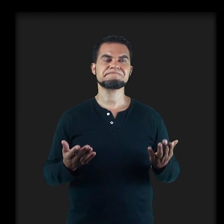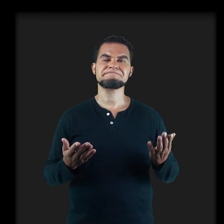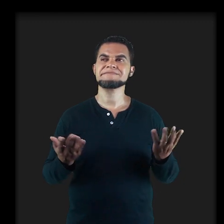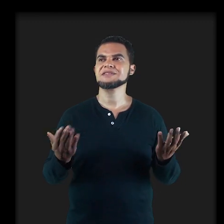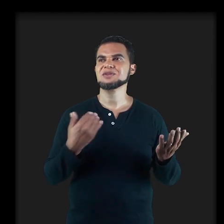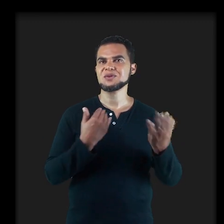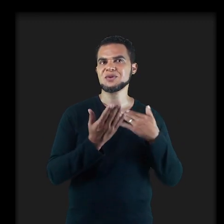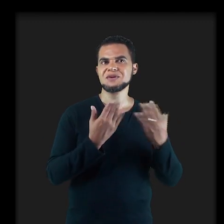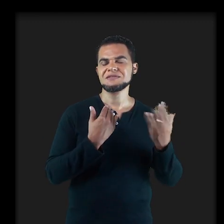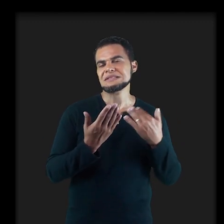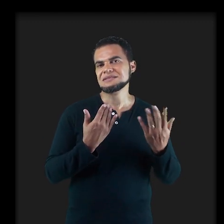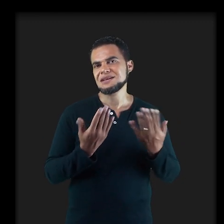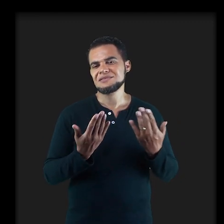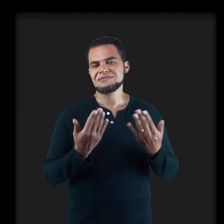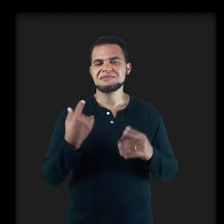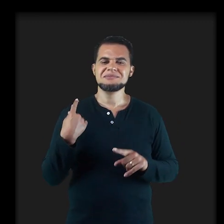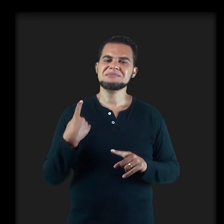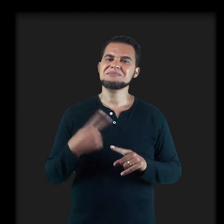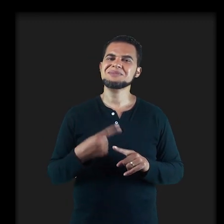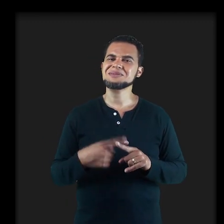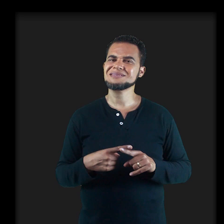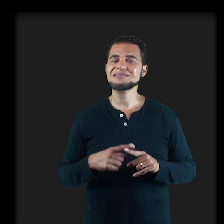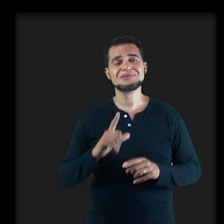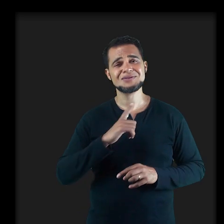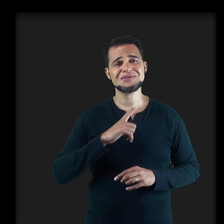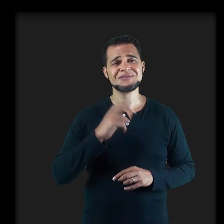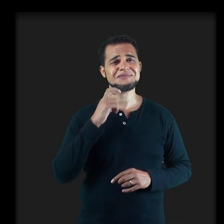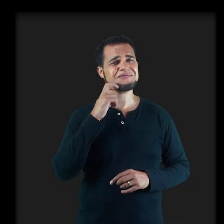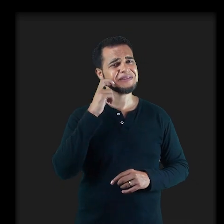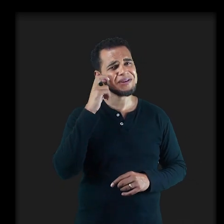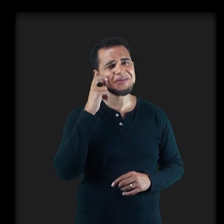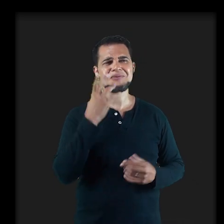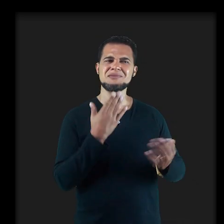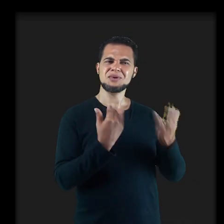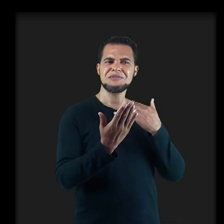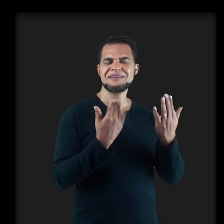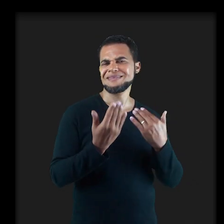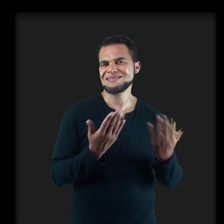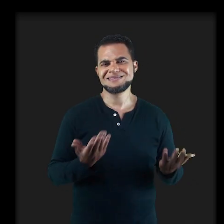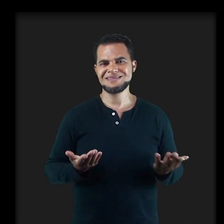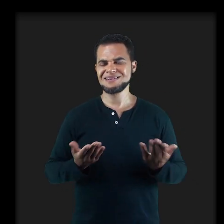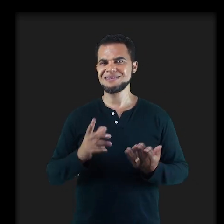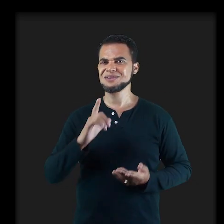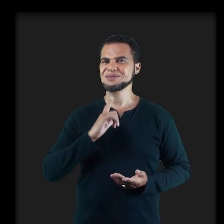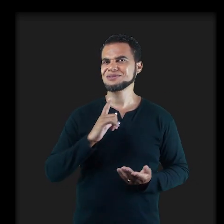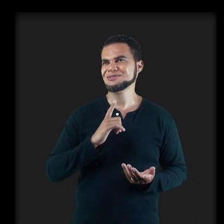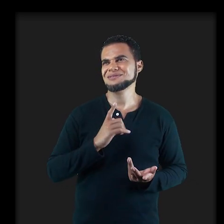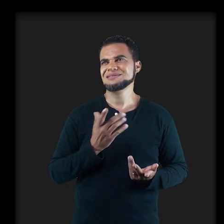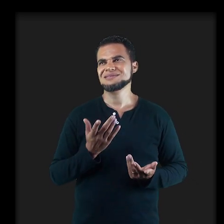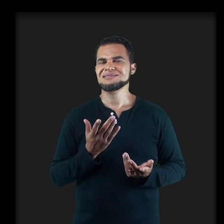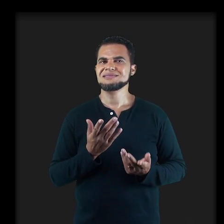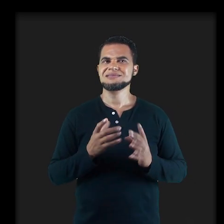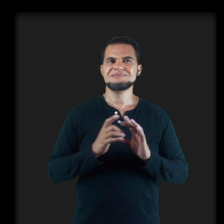Assim, sobre isso eu não conversava assim porque eu sentia vergonha também de estar conversando, né? Aí eu tinha